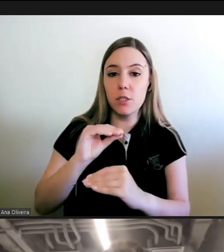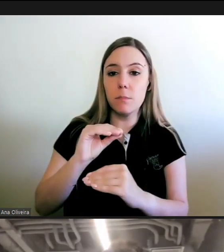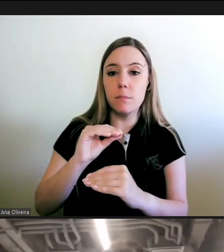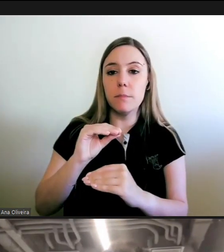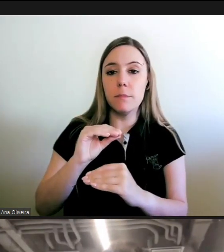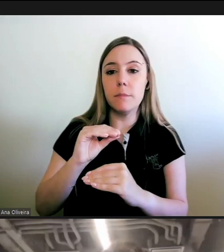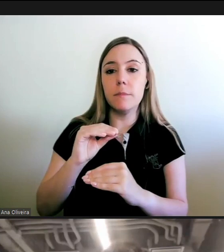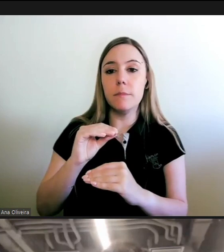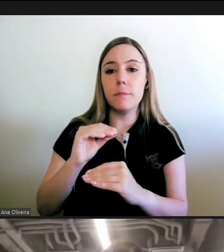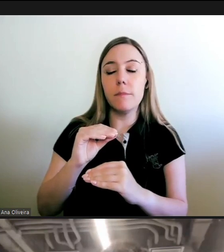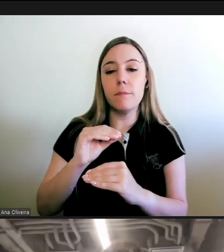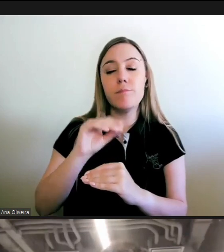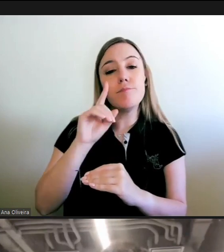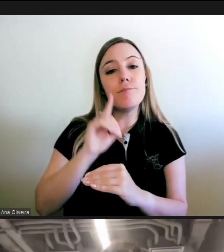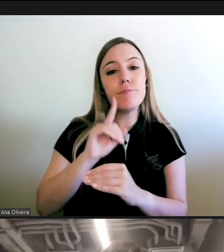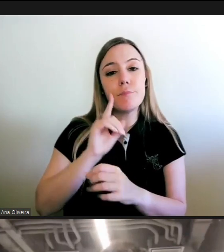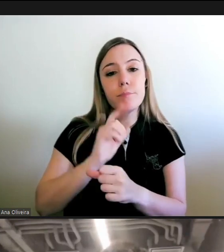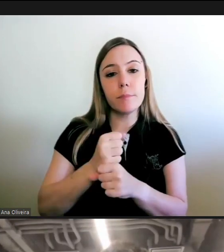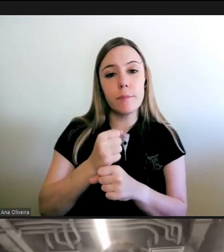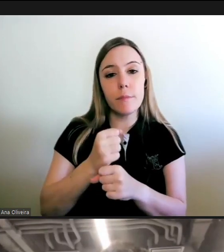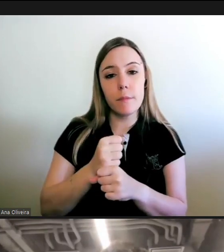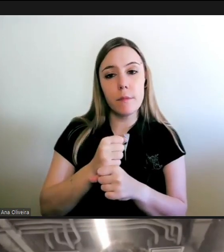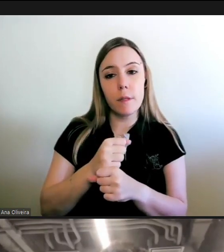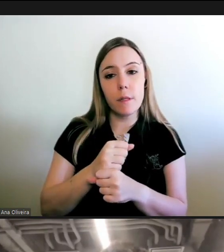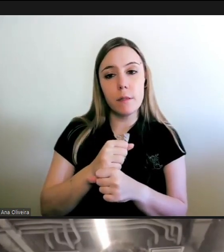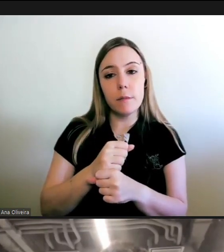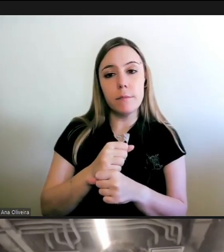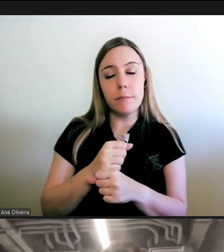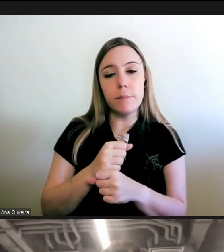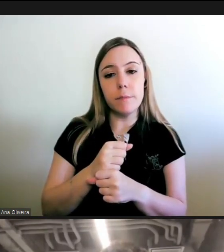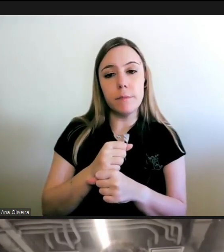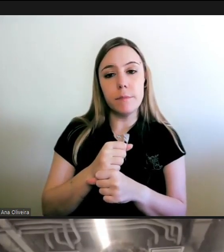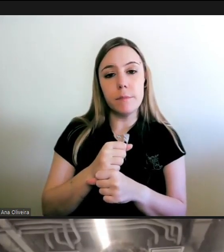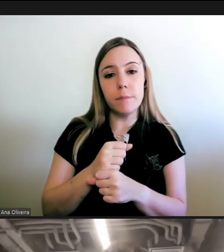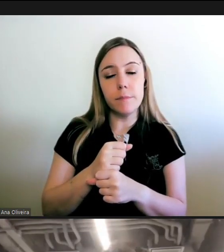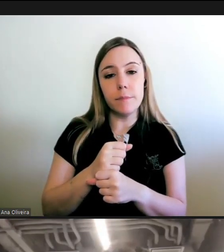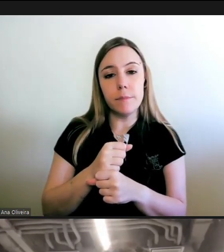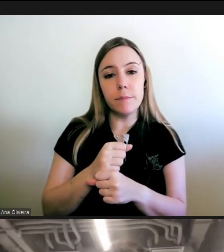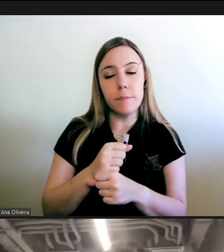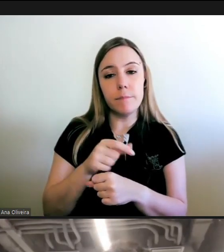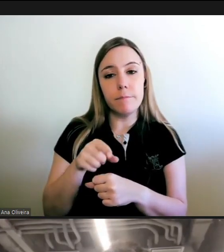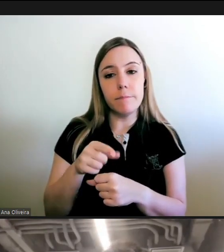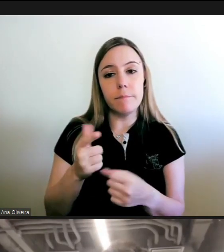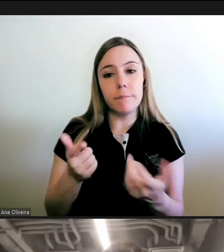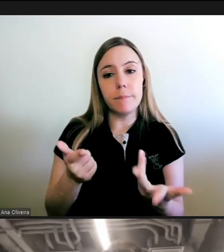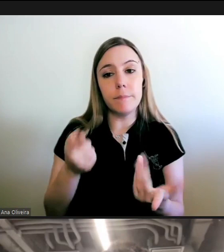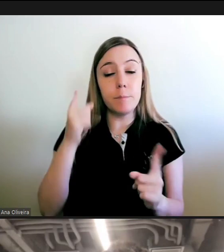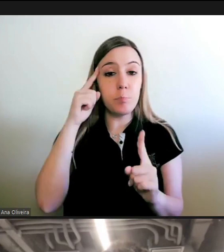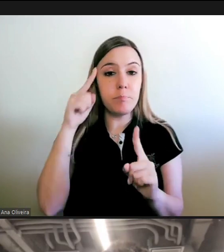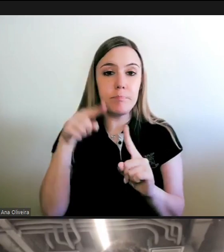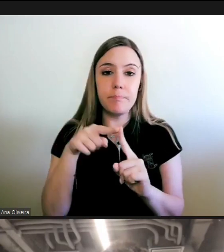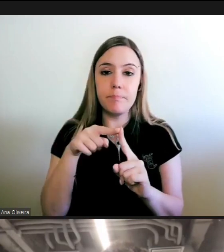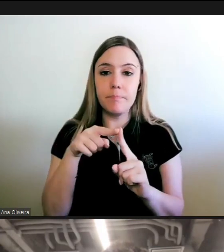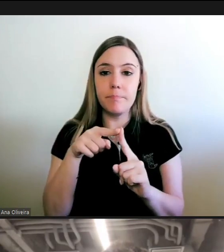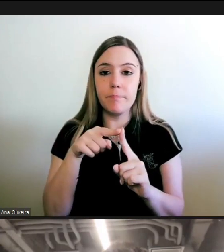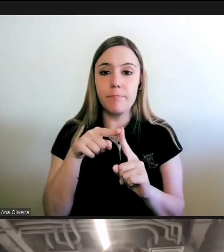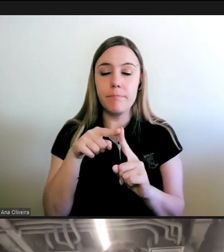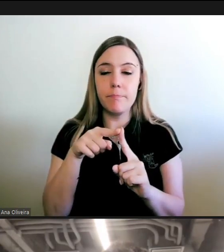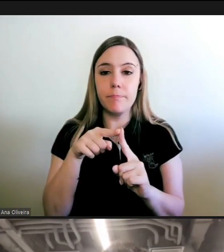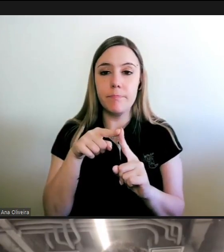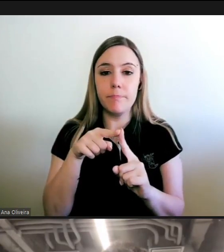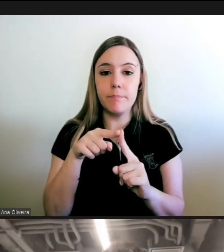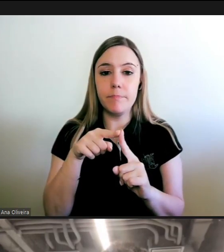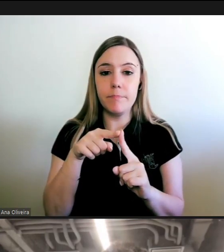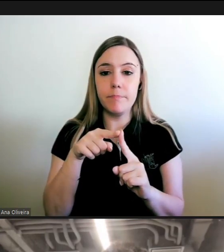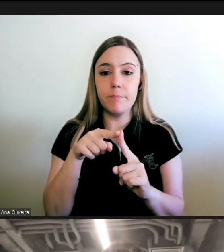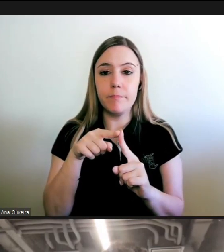nossas executivas ou das nossas pré-executivas, por forma a criá-las, a